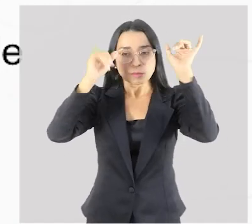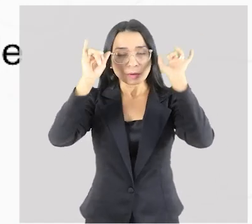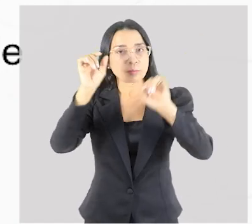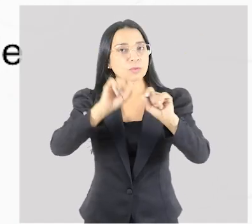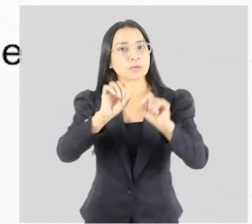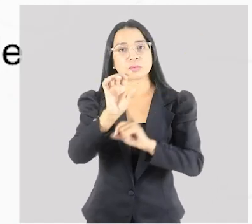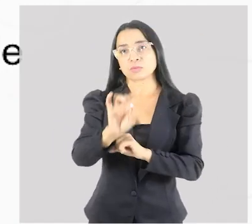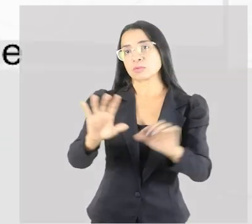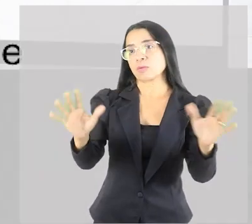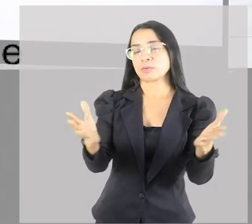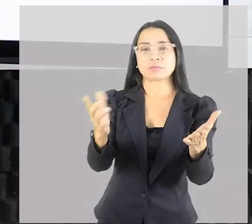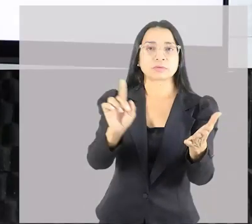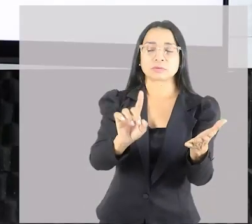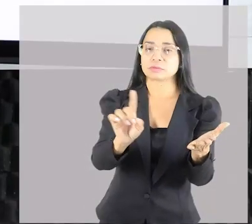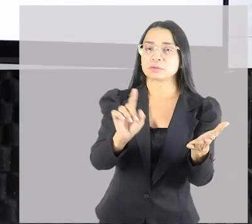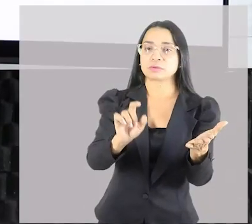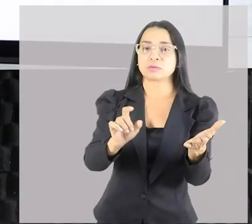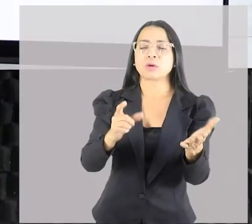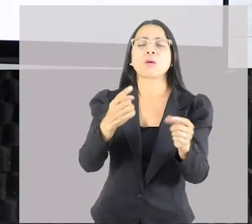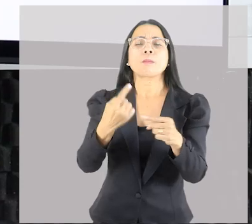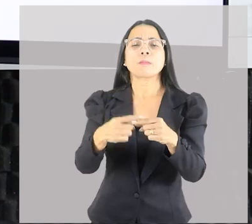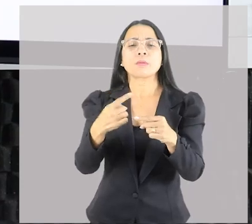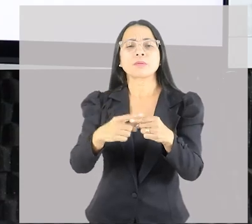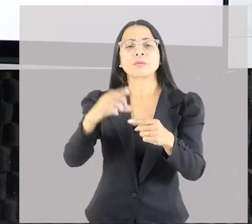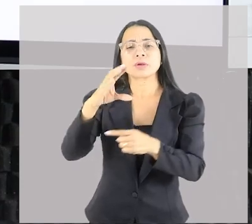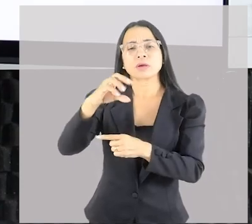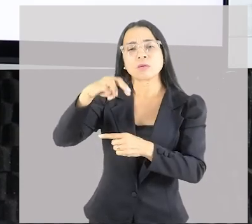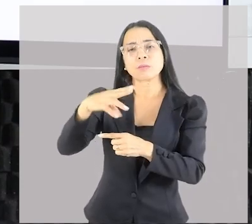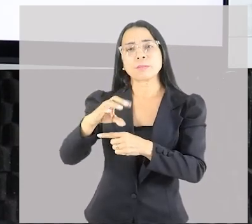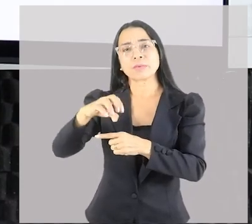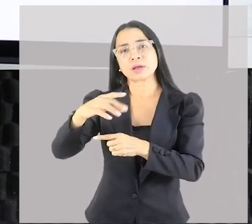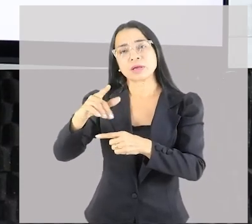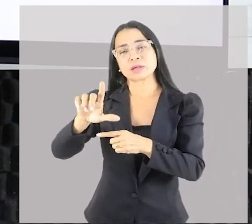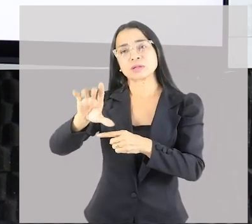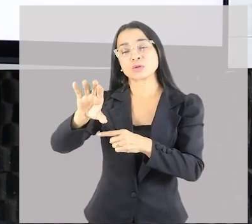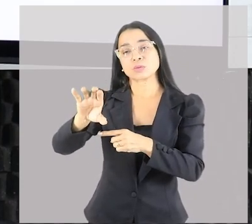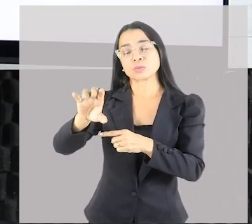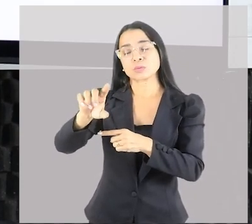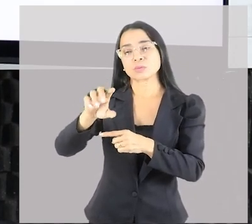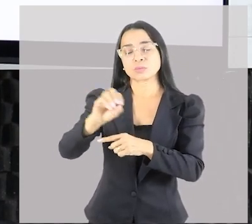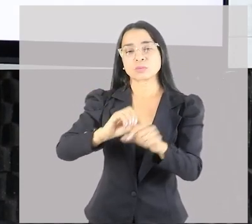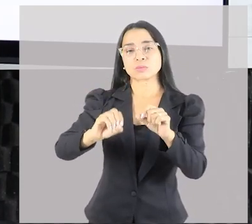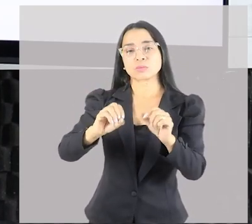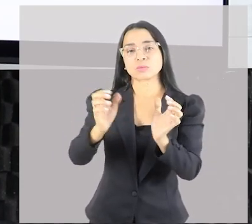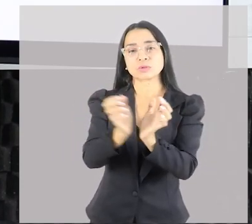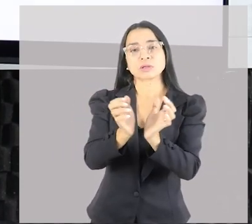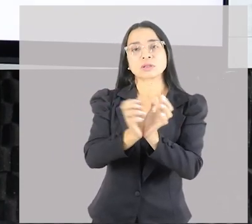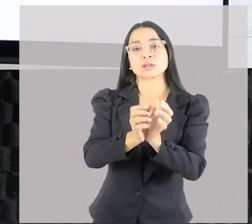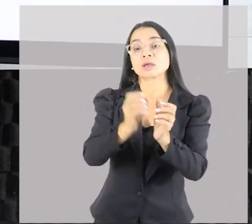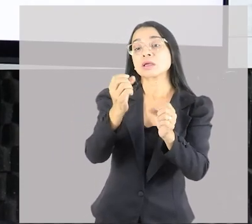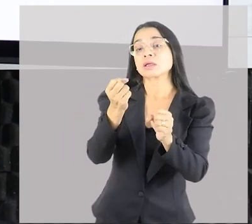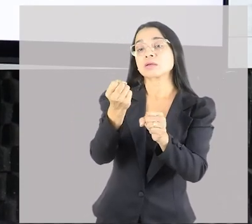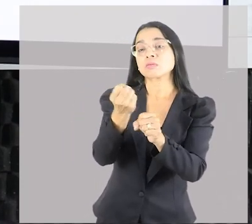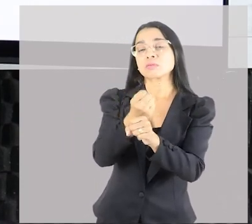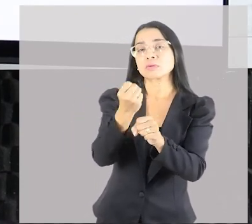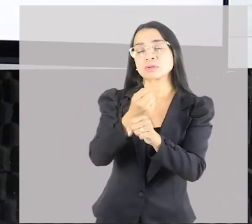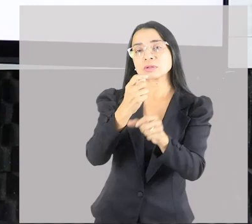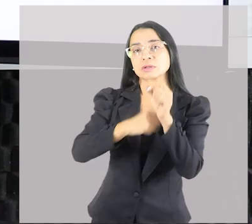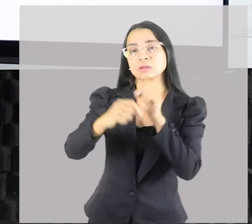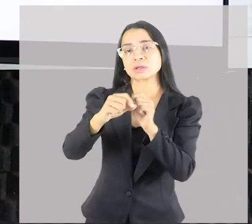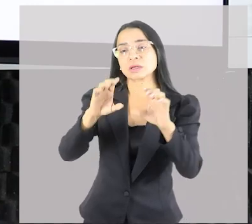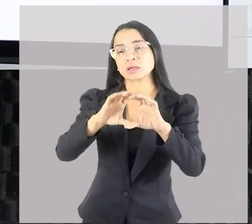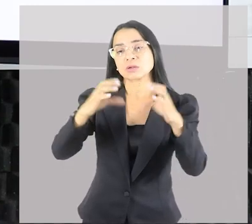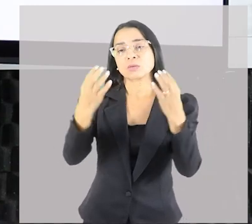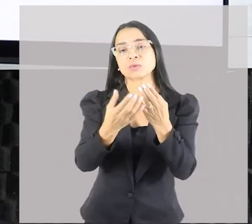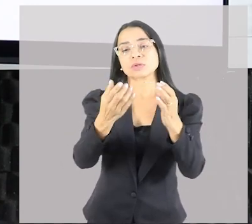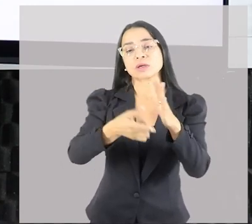Porque você tem muita coisa envolvida. Você tem o fazer do Bumba Meu Boi, a construção, as comunidades, o antes, o